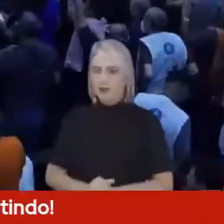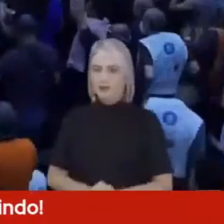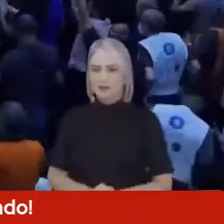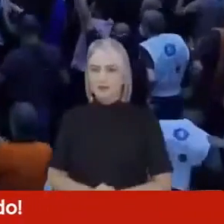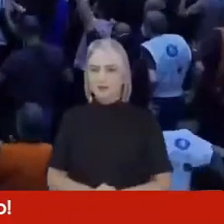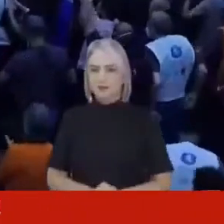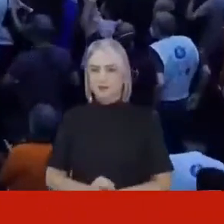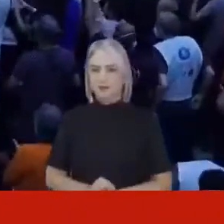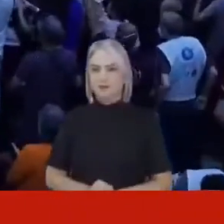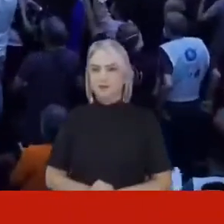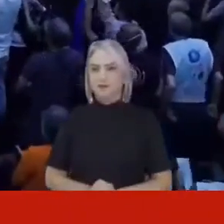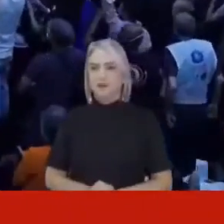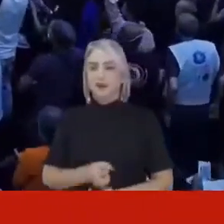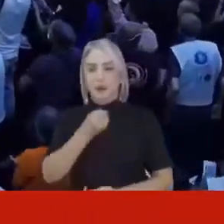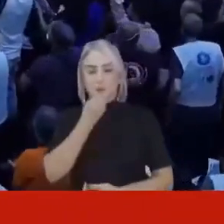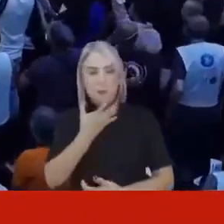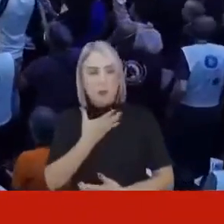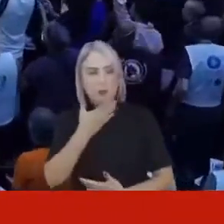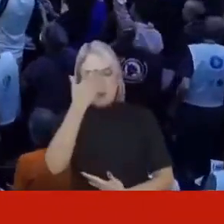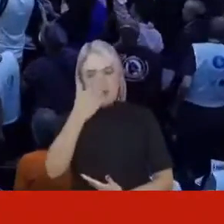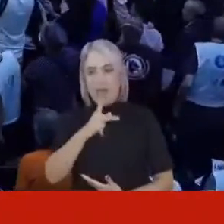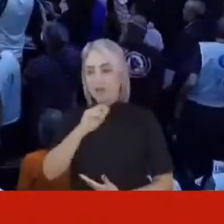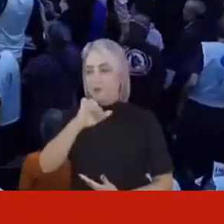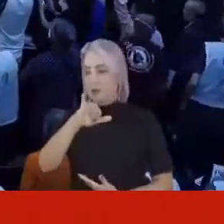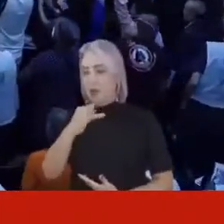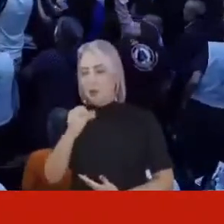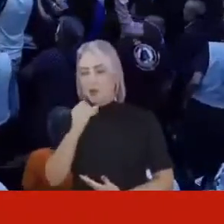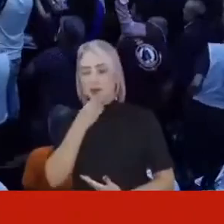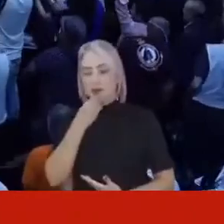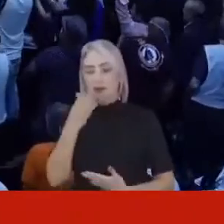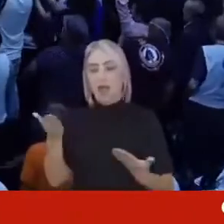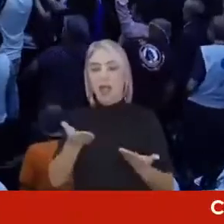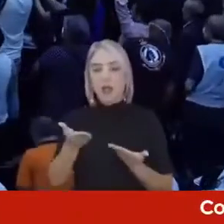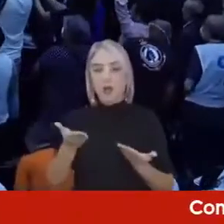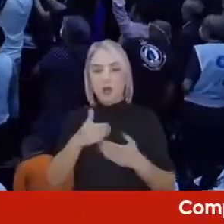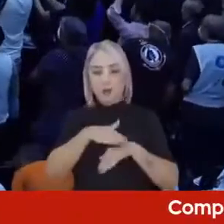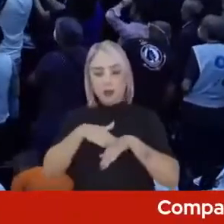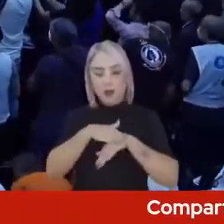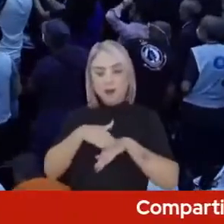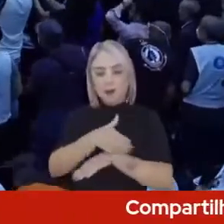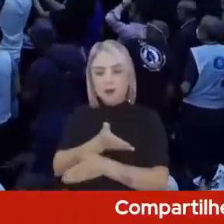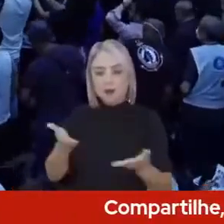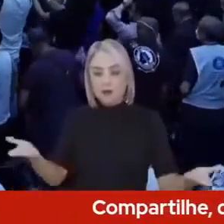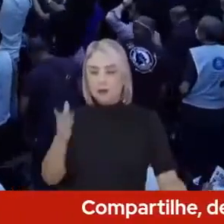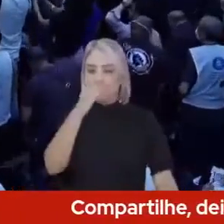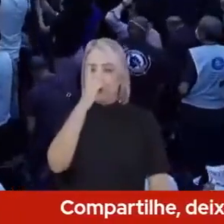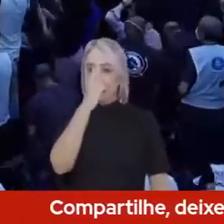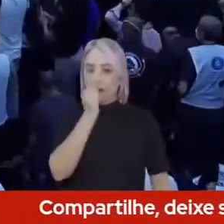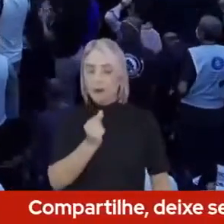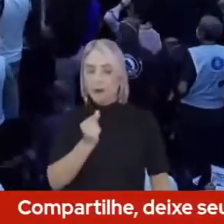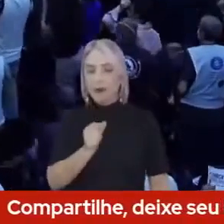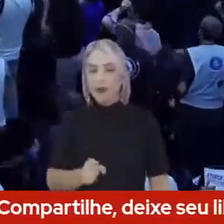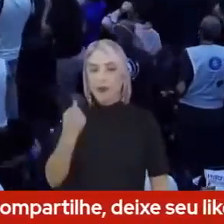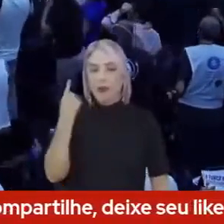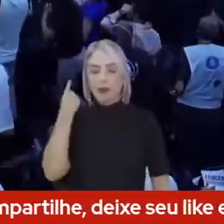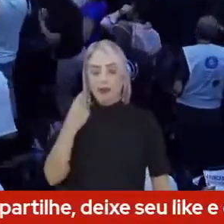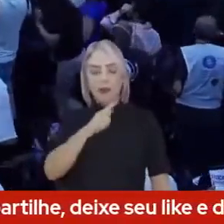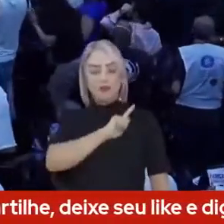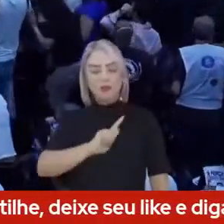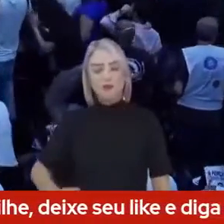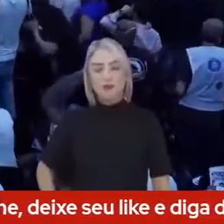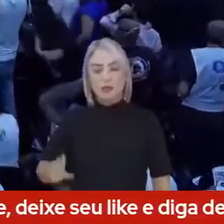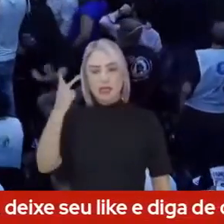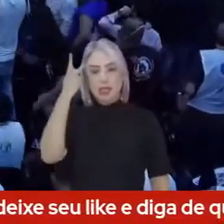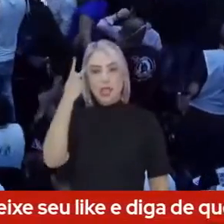Bom, obrigado, Paulinho. Agora, para falar com vocês, Geraldo Alckmin, ex-governador do estado de São Paulo por